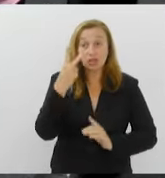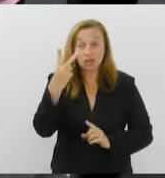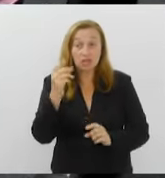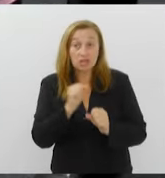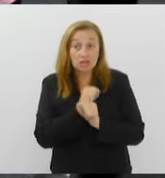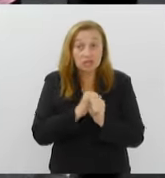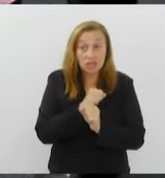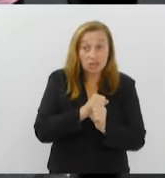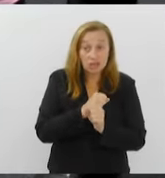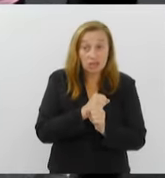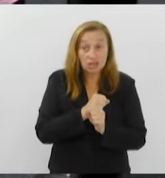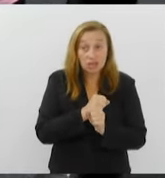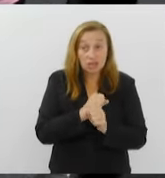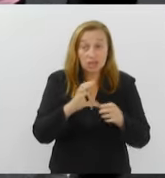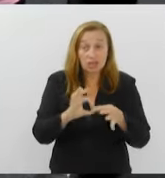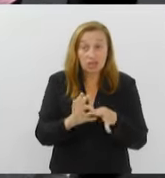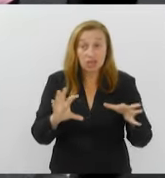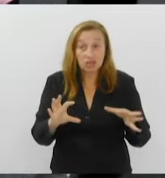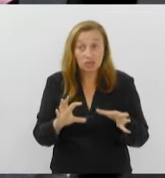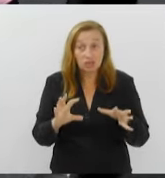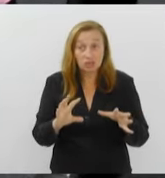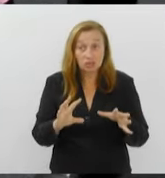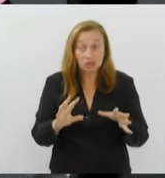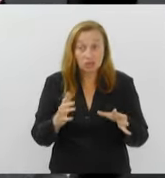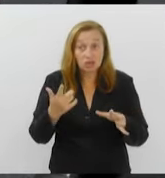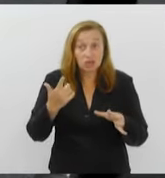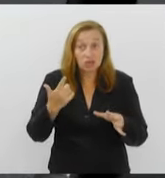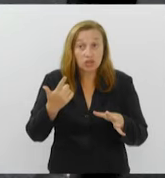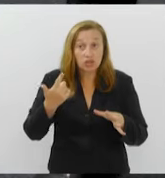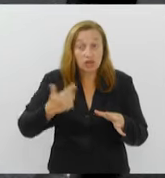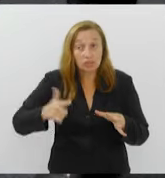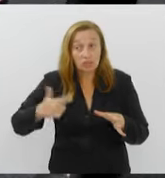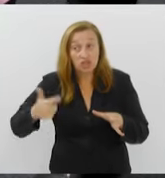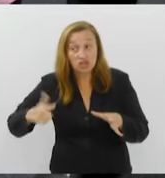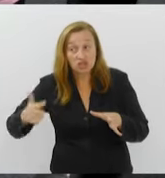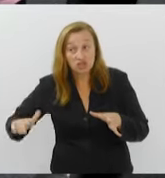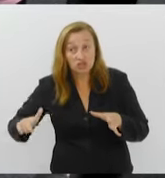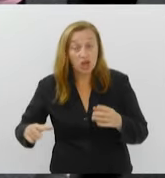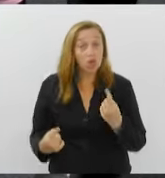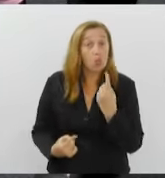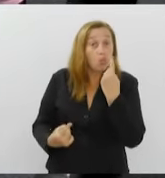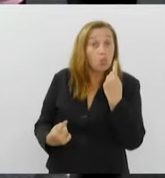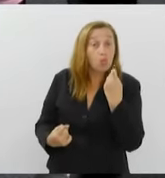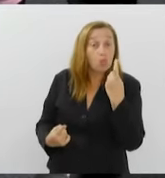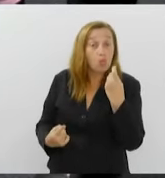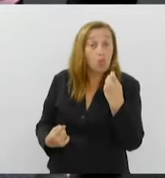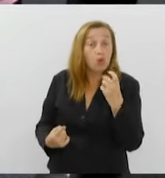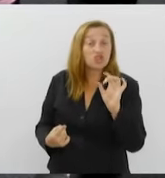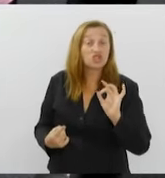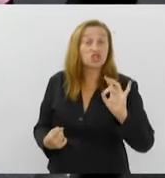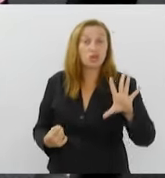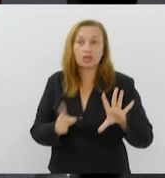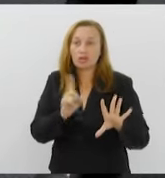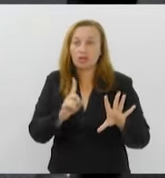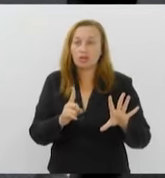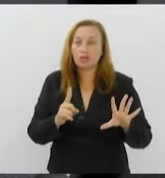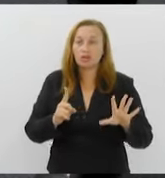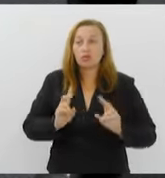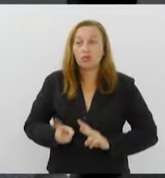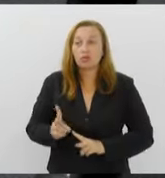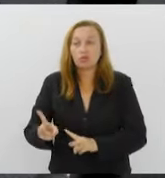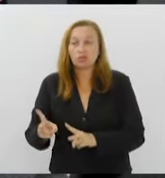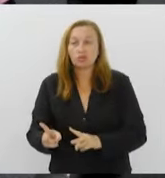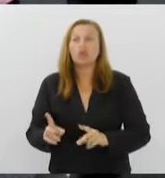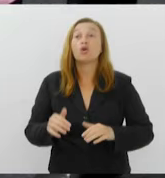2 anos, permitidas reconduções, e não uma recondução, reconduções por igual período. Então, o